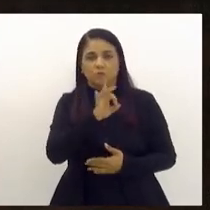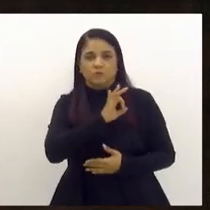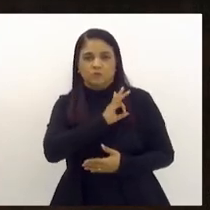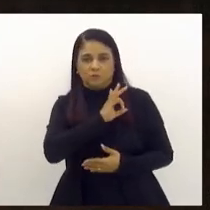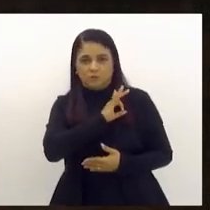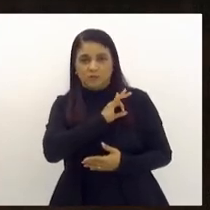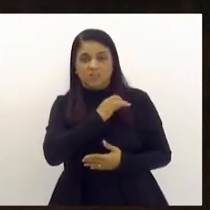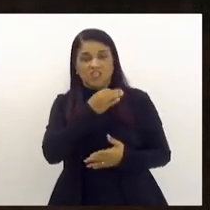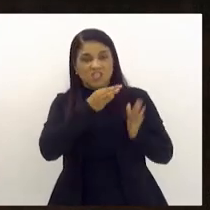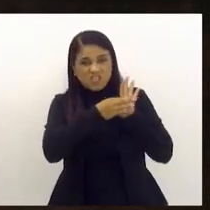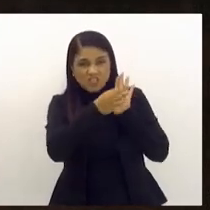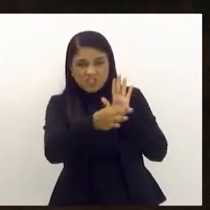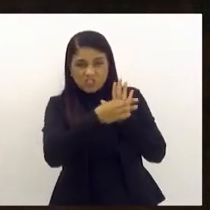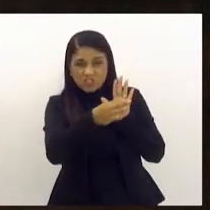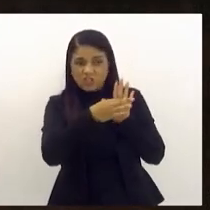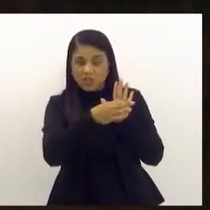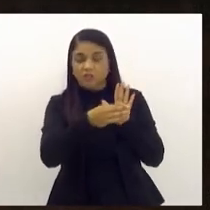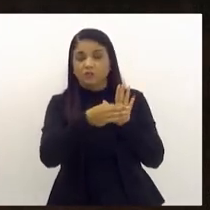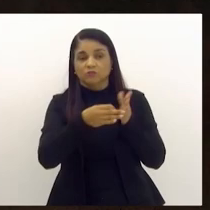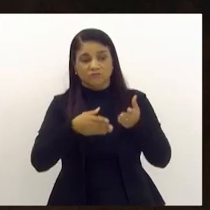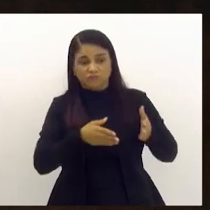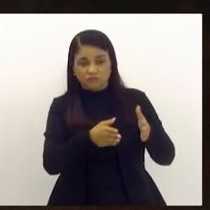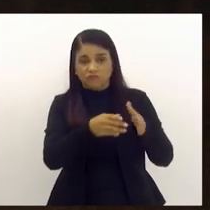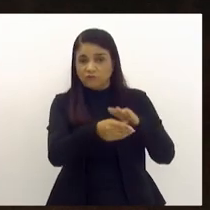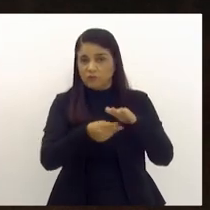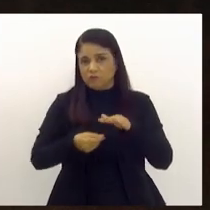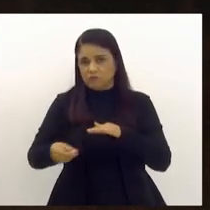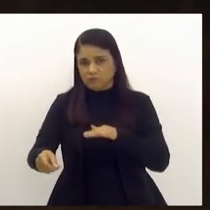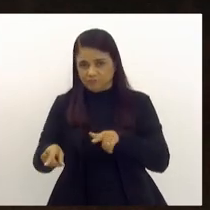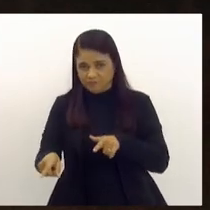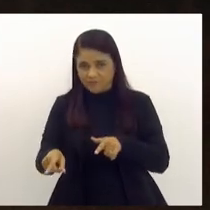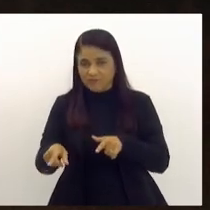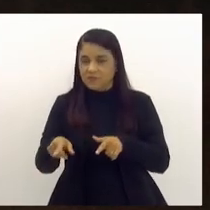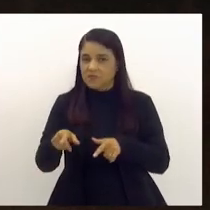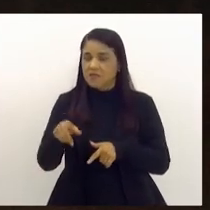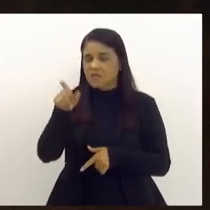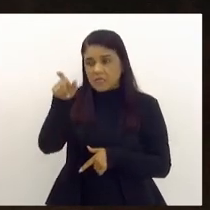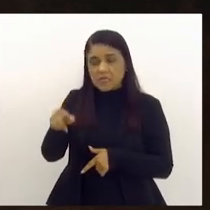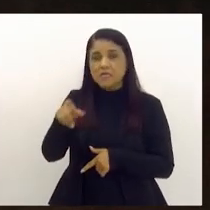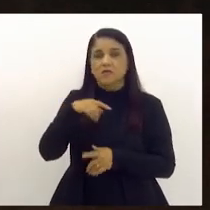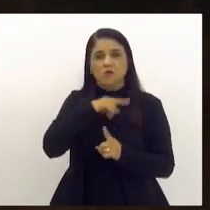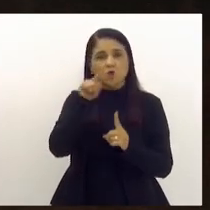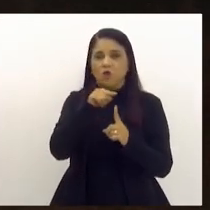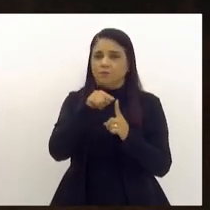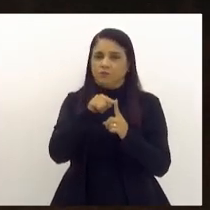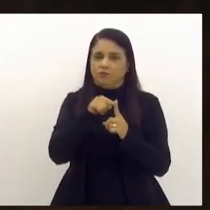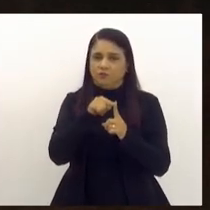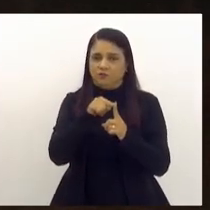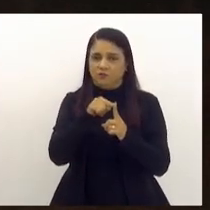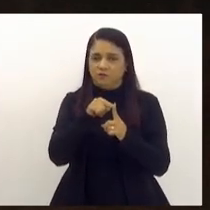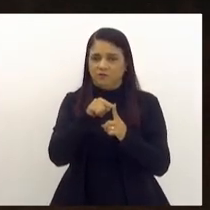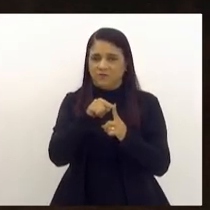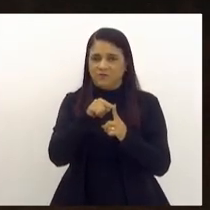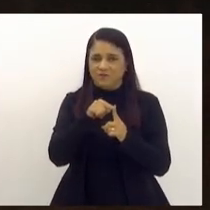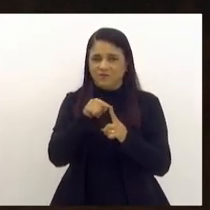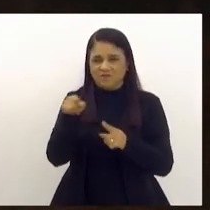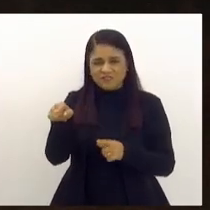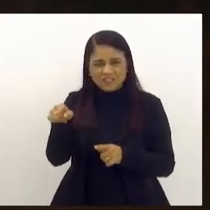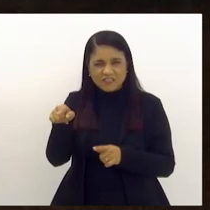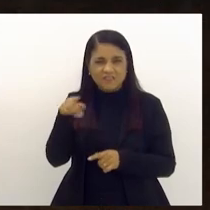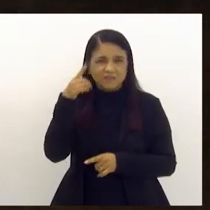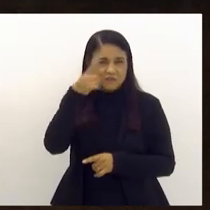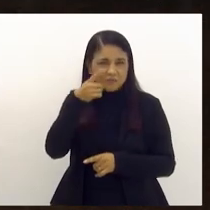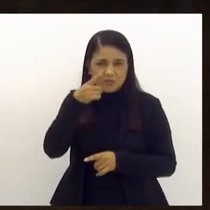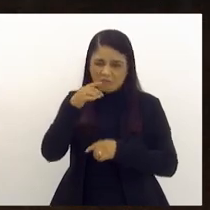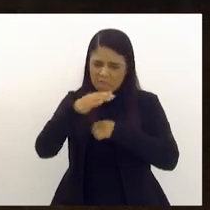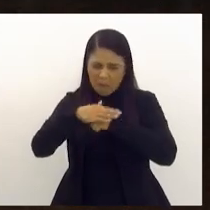e criticando os desvios. Eu sei que é essa a vossa intenção, sempre foi. Vocês nunca foram de passar a mão na cabeça